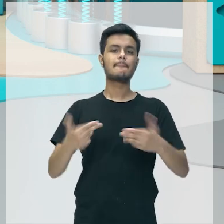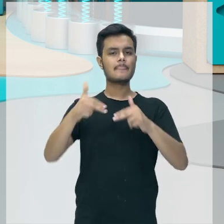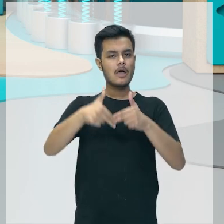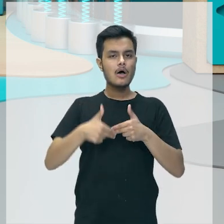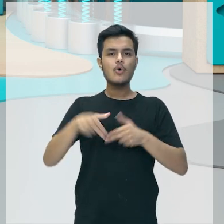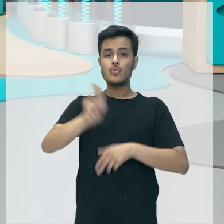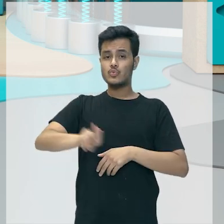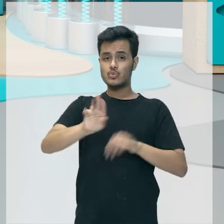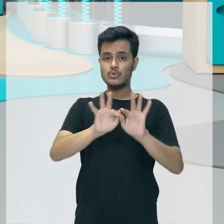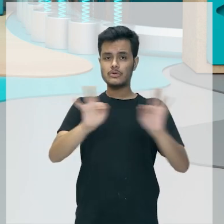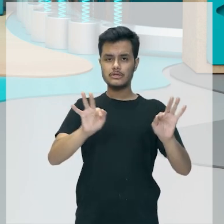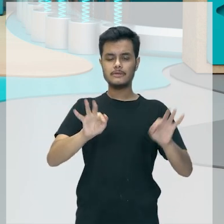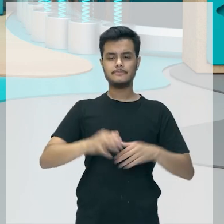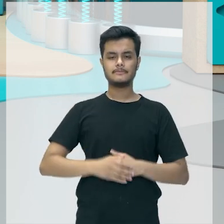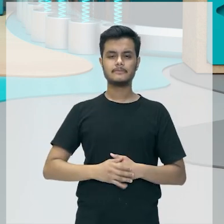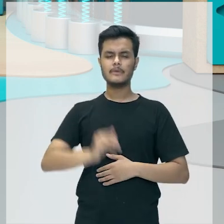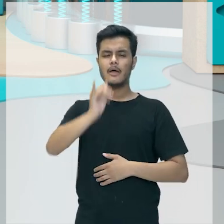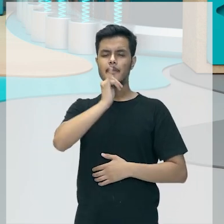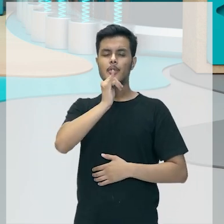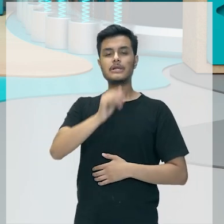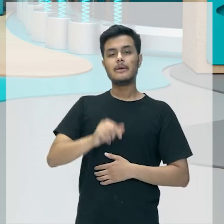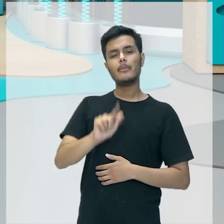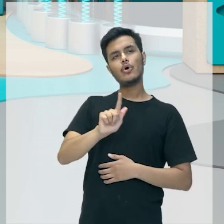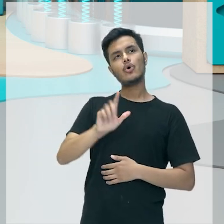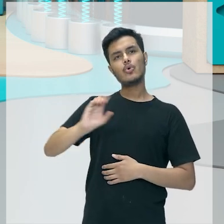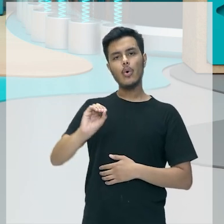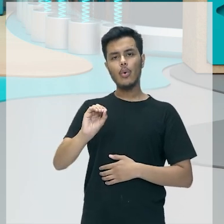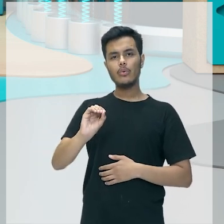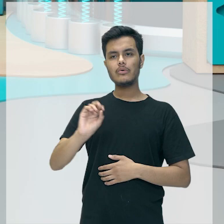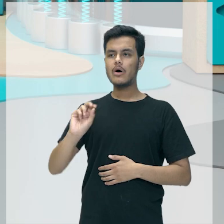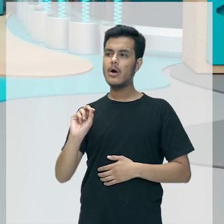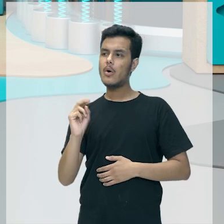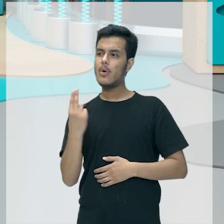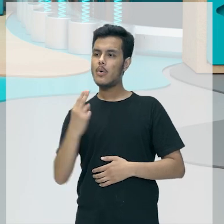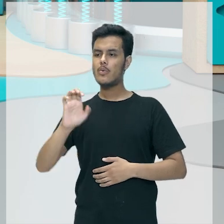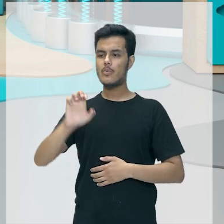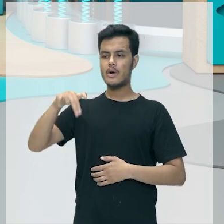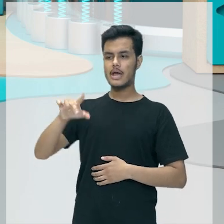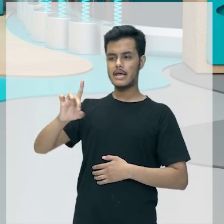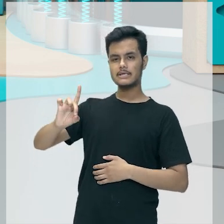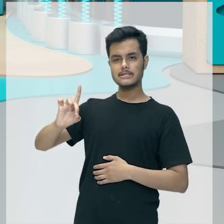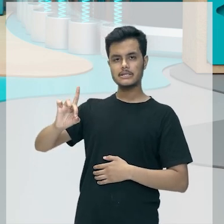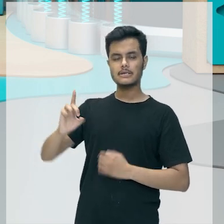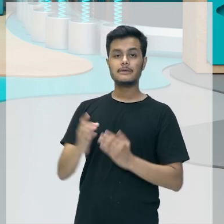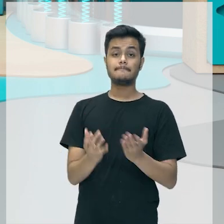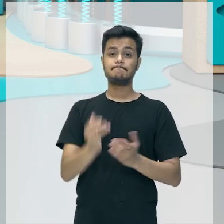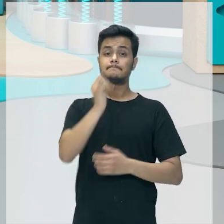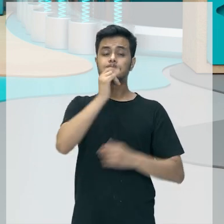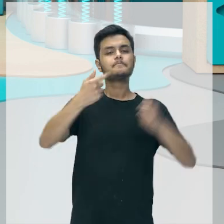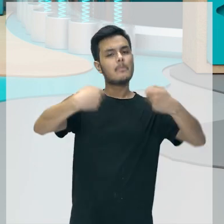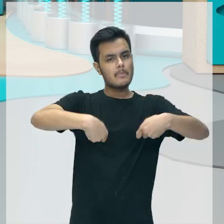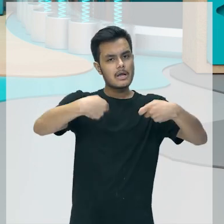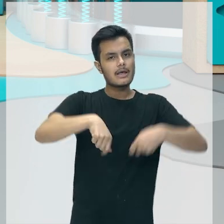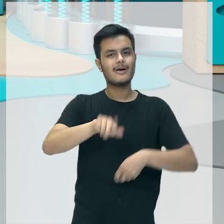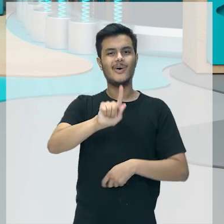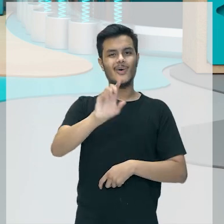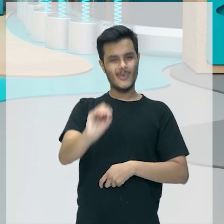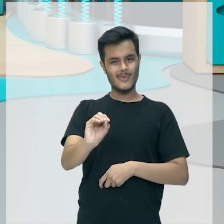vou usar go, gone ou went. Aqui eu vou ter o go, porque na forma interrogativa,